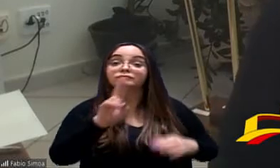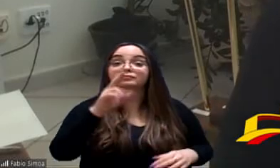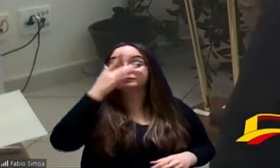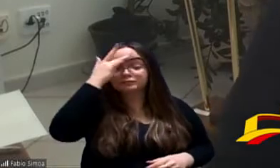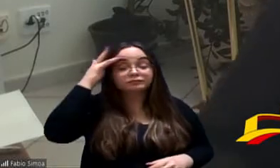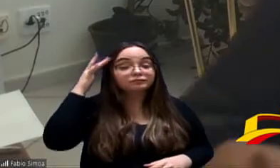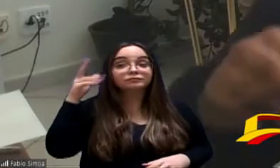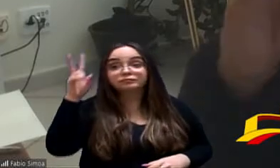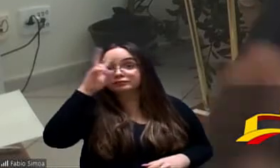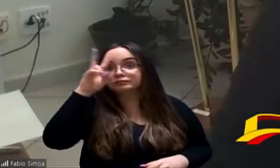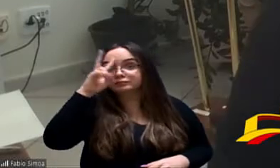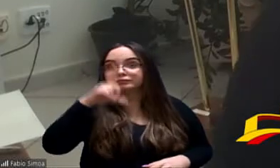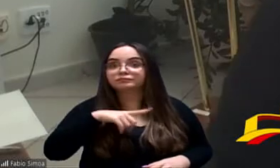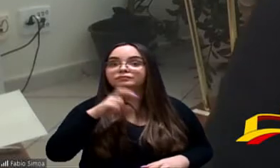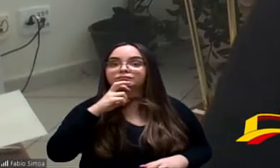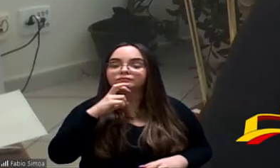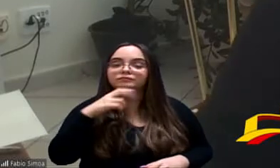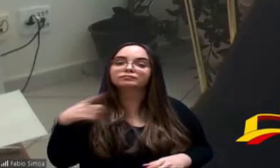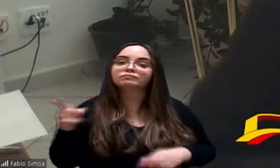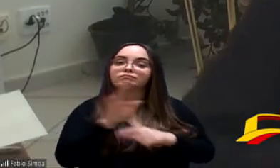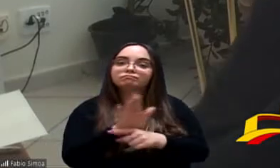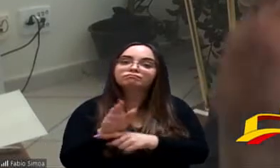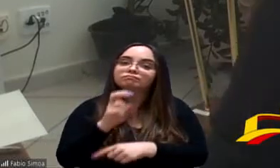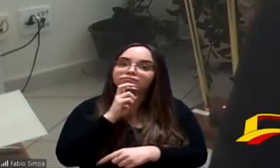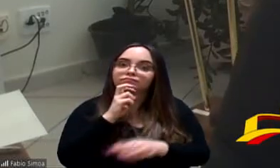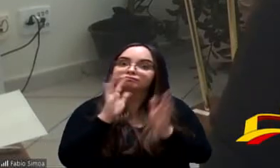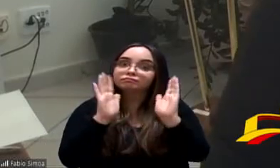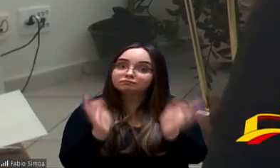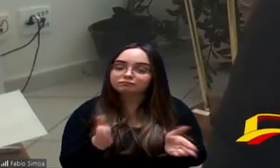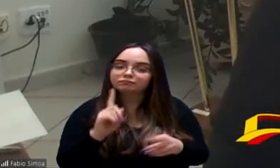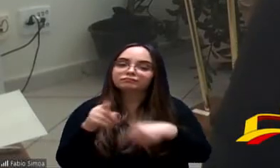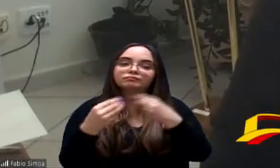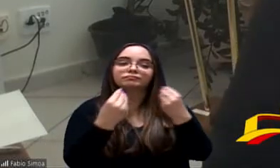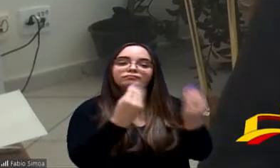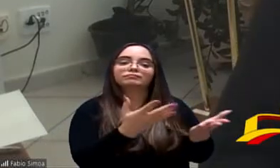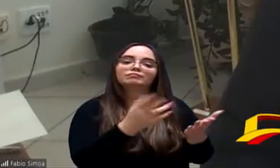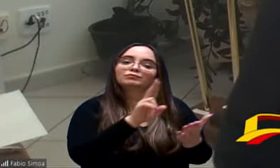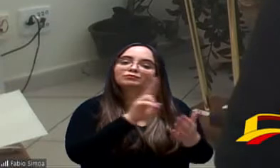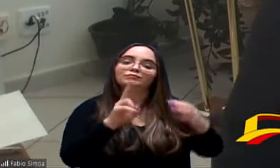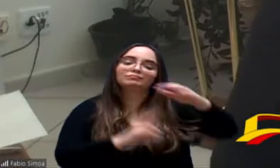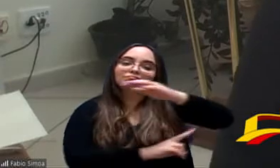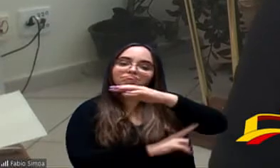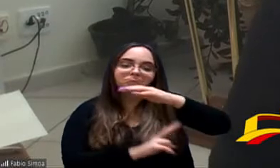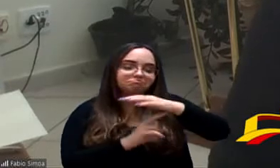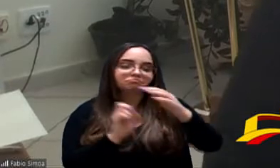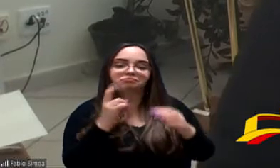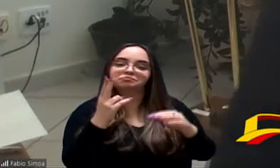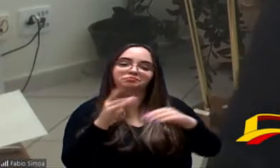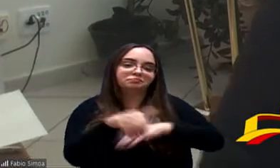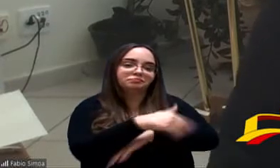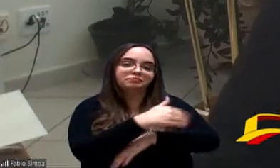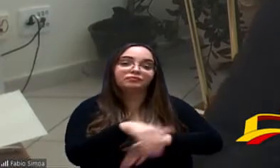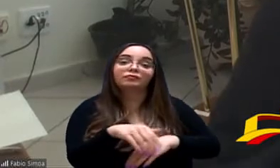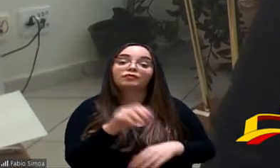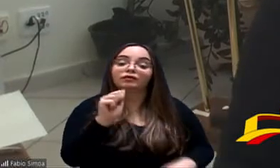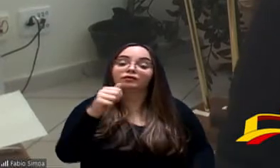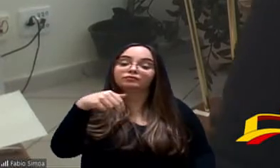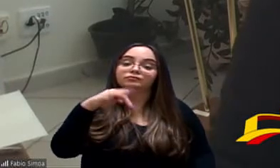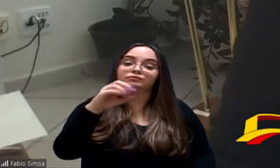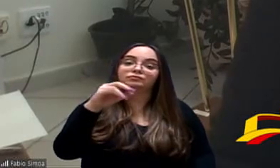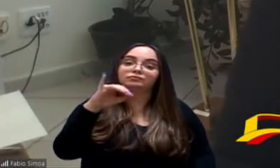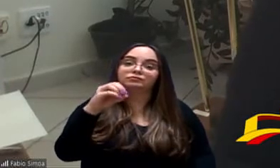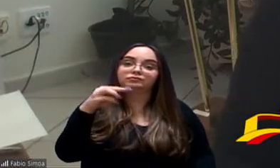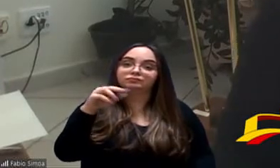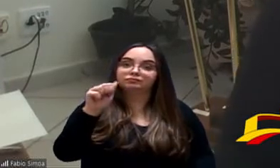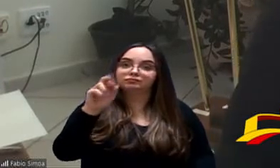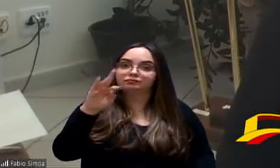história em Sorocaba, que fez, né, tem uma questão de importância naquela região. Então, Antônio Martins, só vou falar rapidinho,